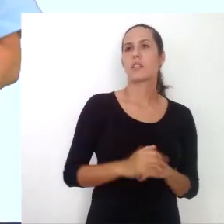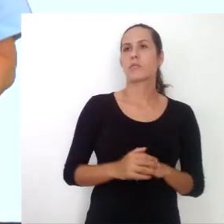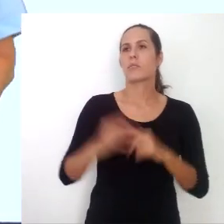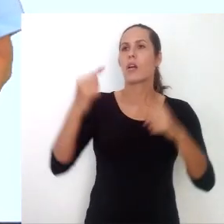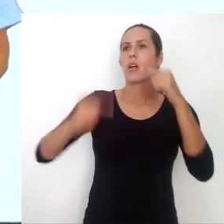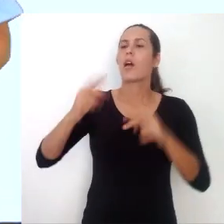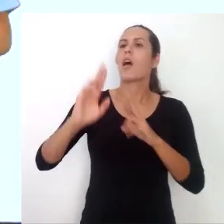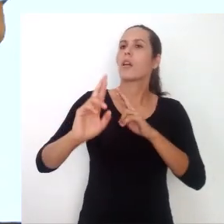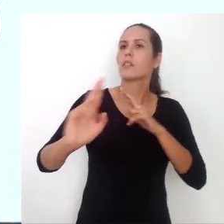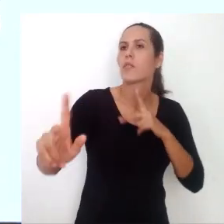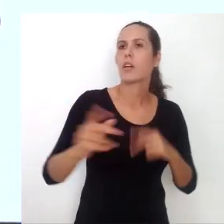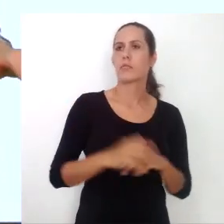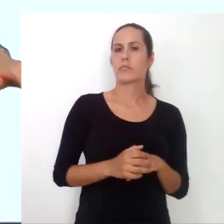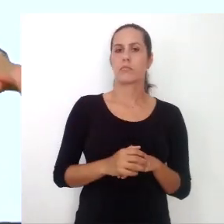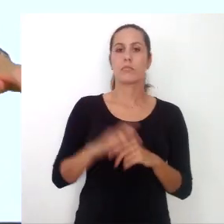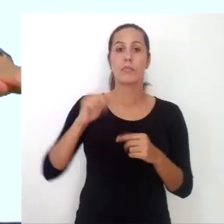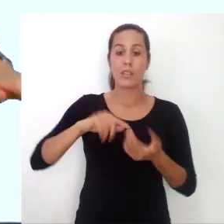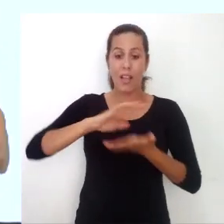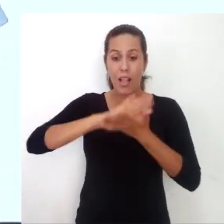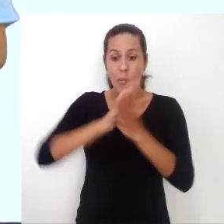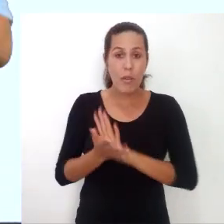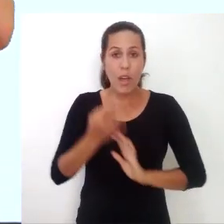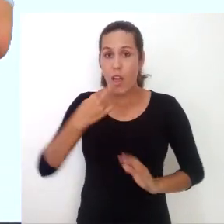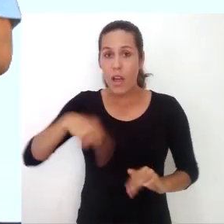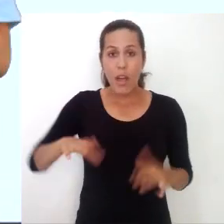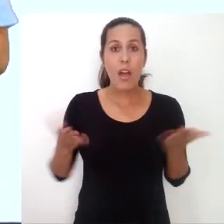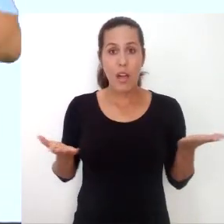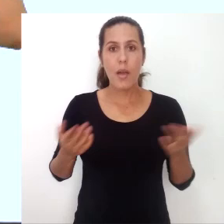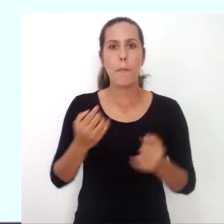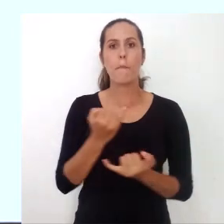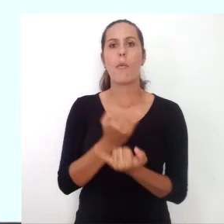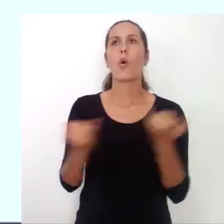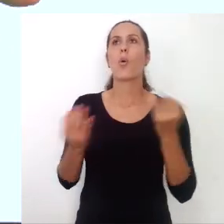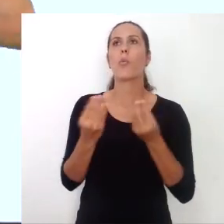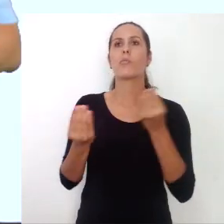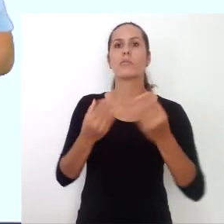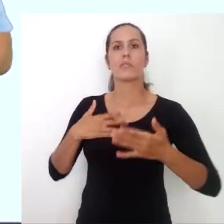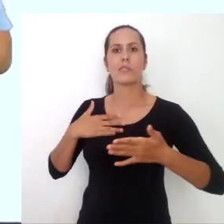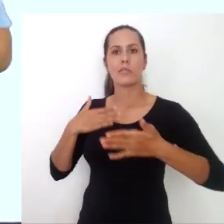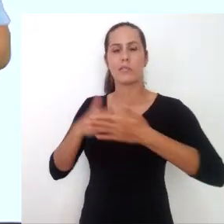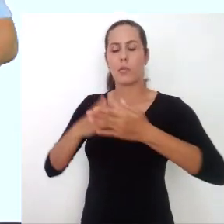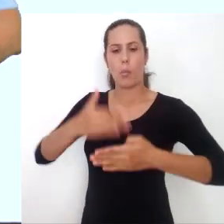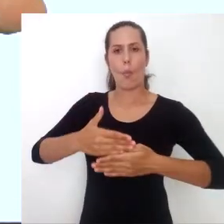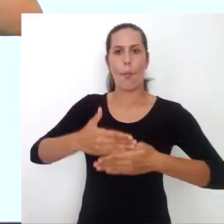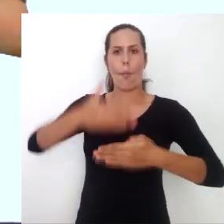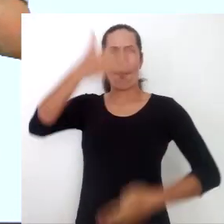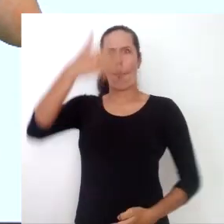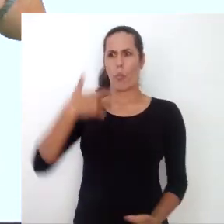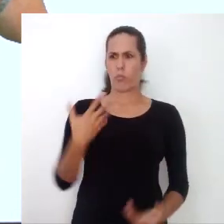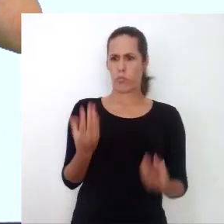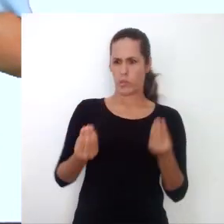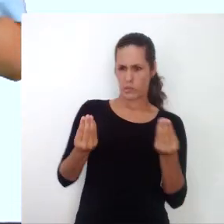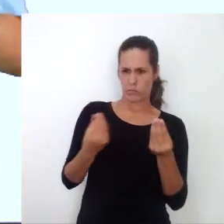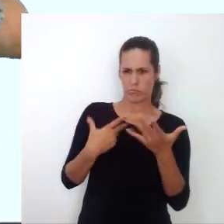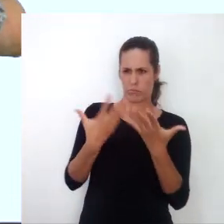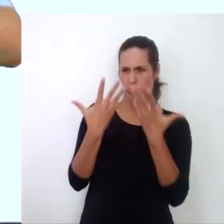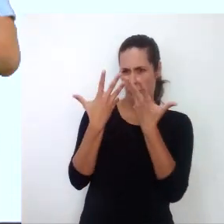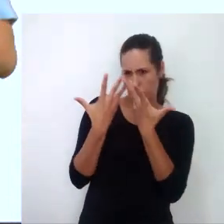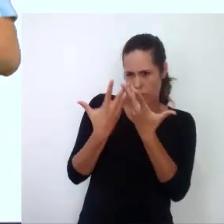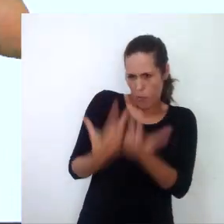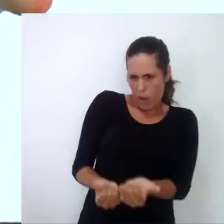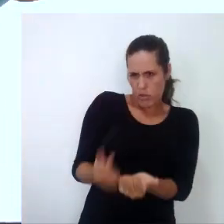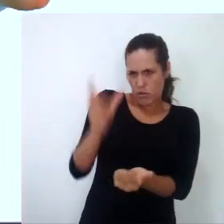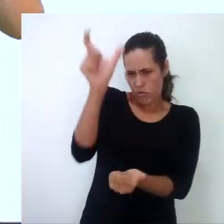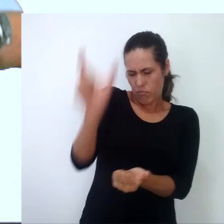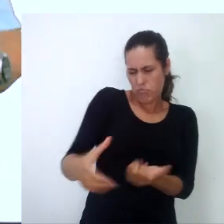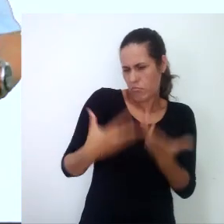da nossa. Isso é intolerância. Pode-se construir, na verdade, um muro. Não se aceita, esse muro aí é uma